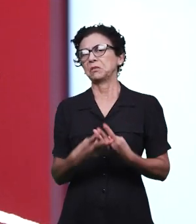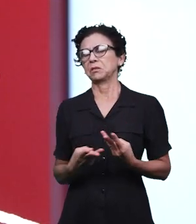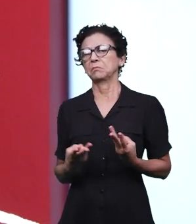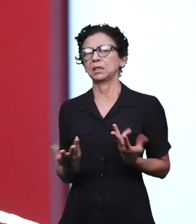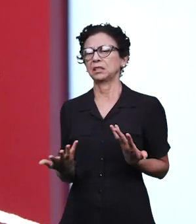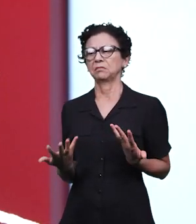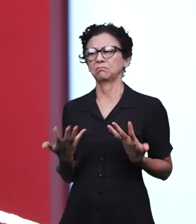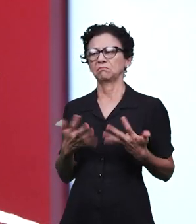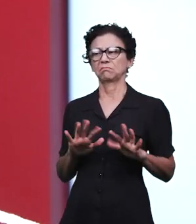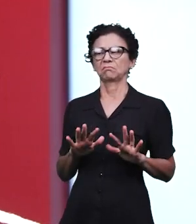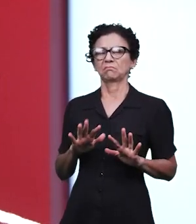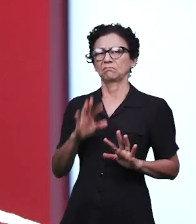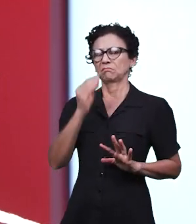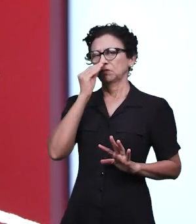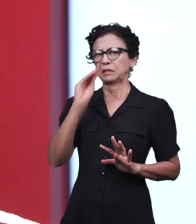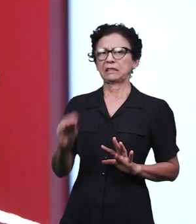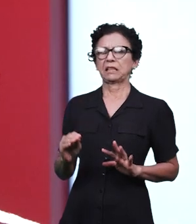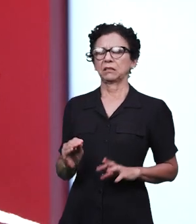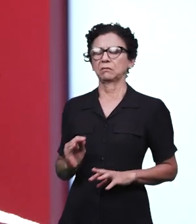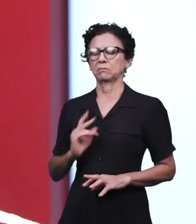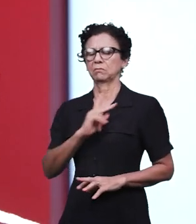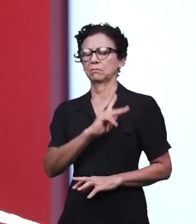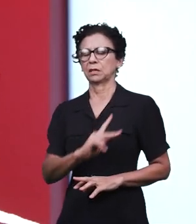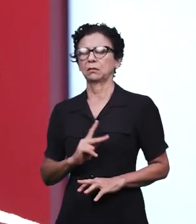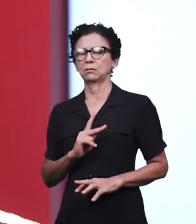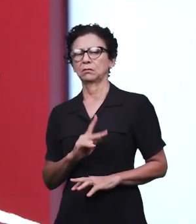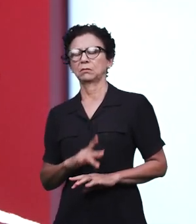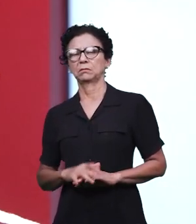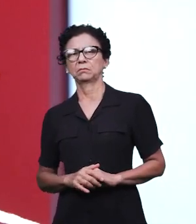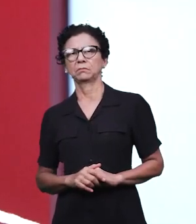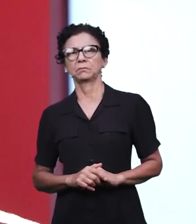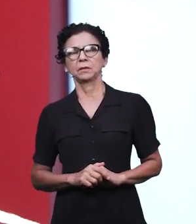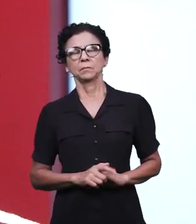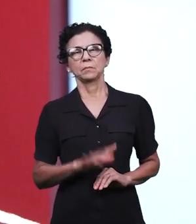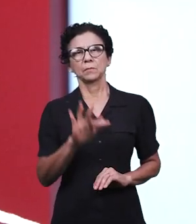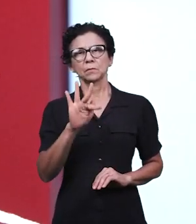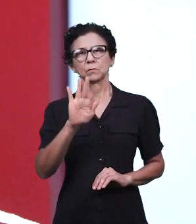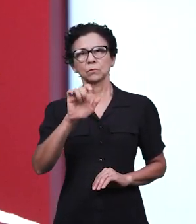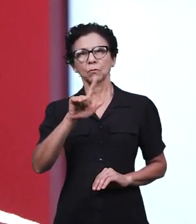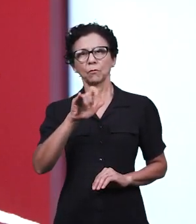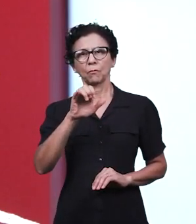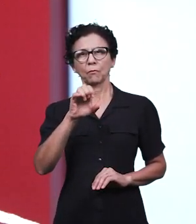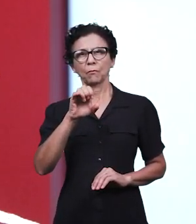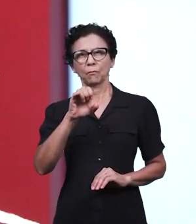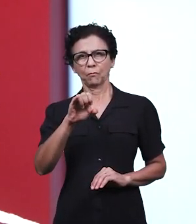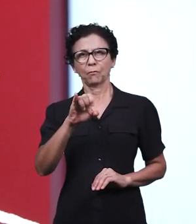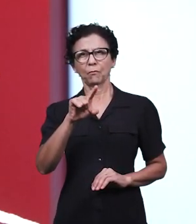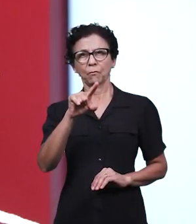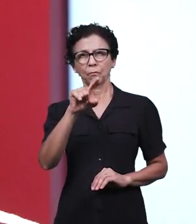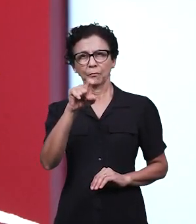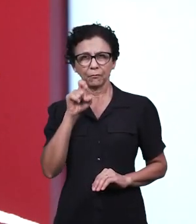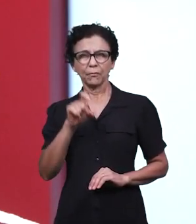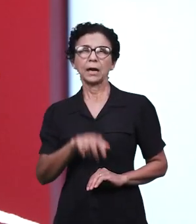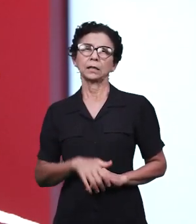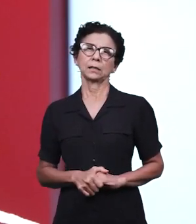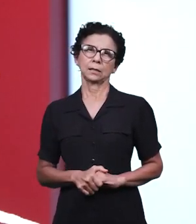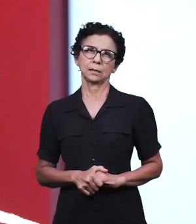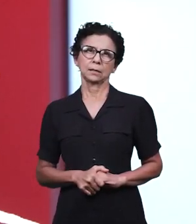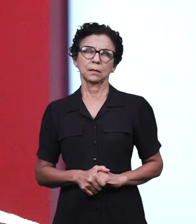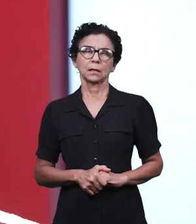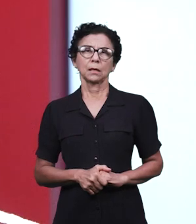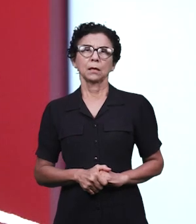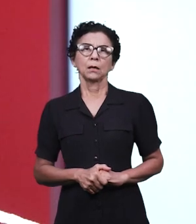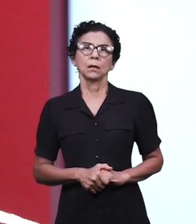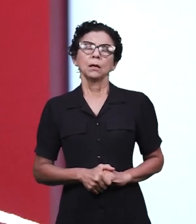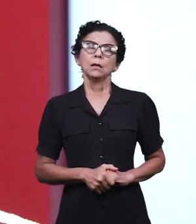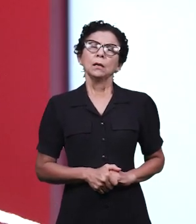o Félix disse que queria ainda ouvir o tribuno Cláudio Lísias. E